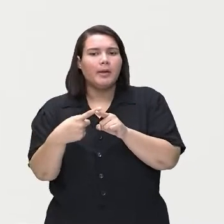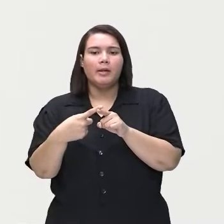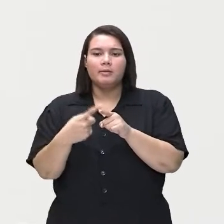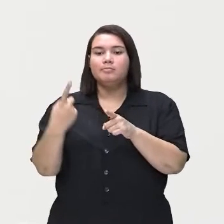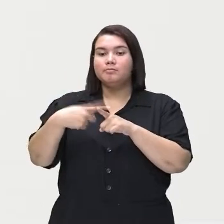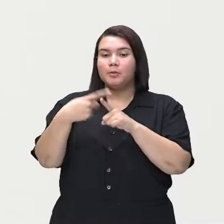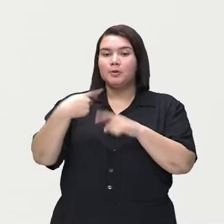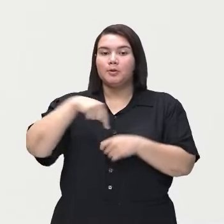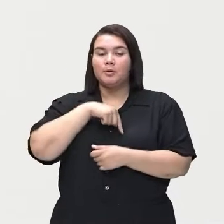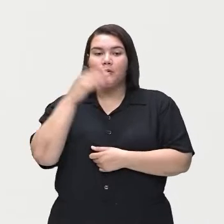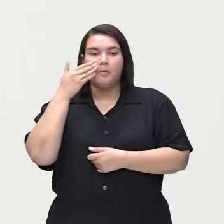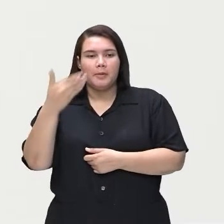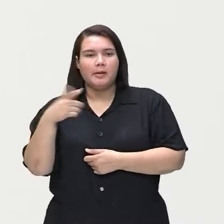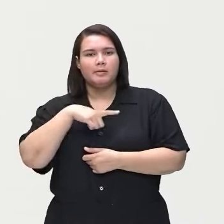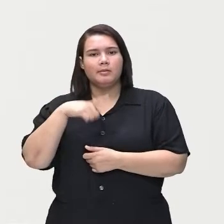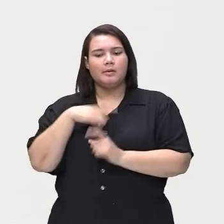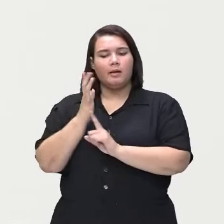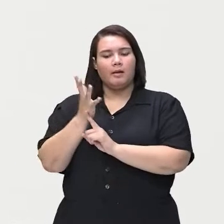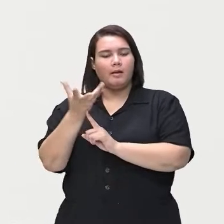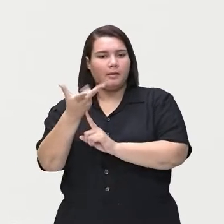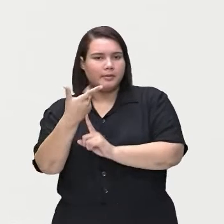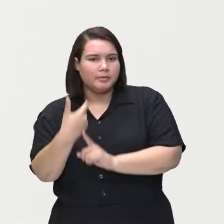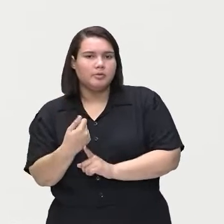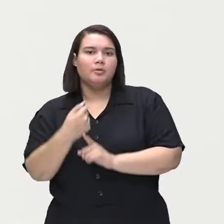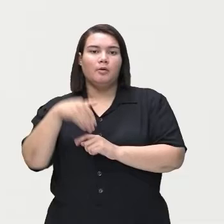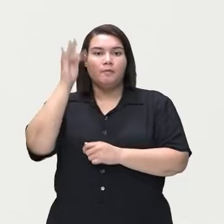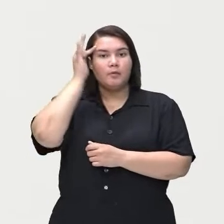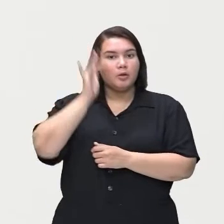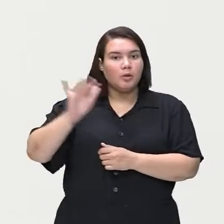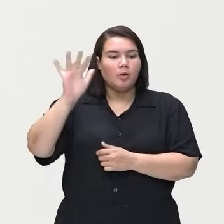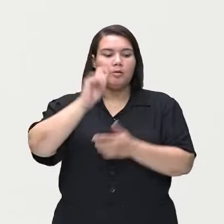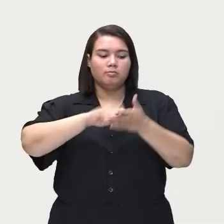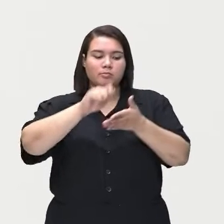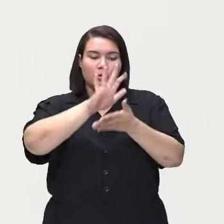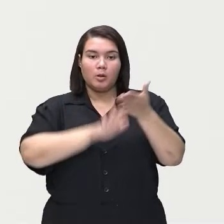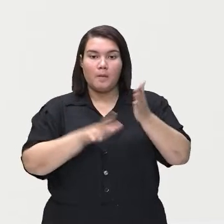artistas, filósofos e escritores romanos